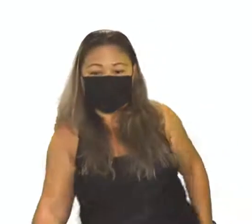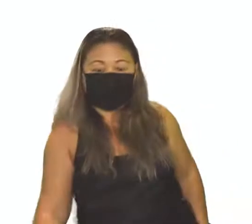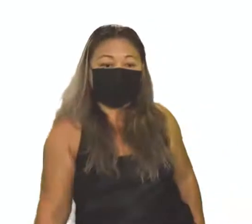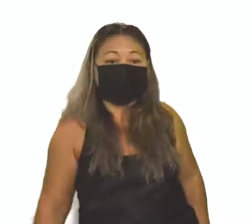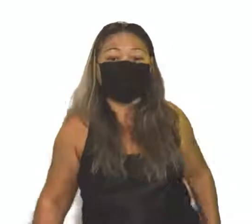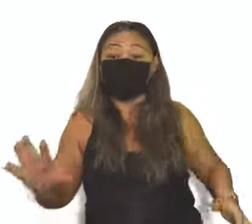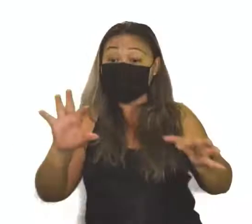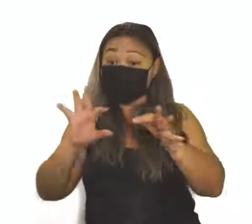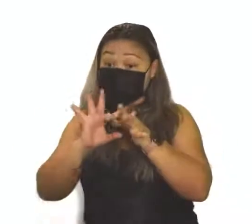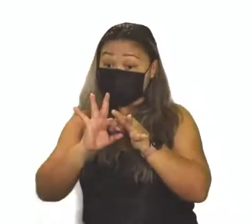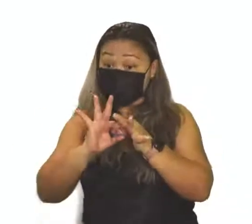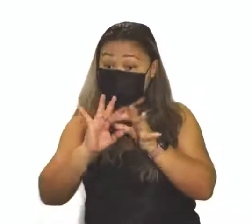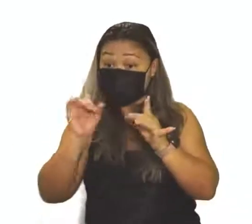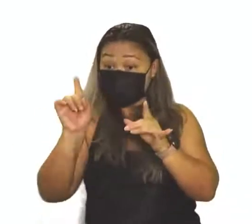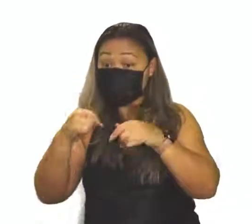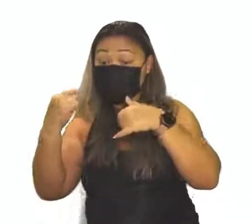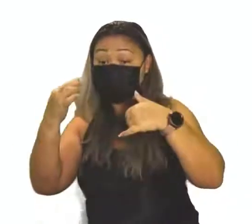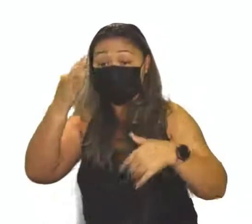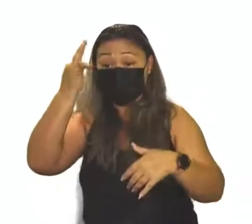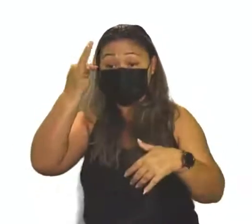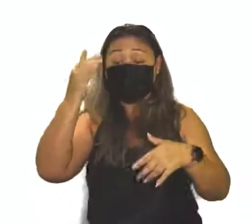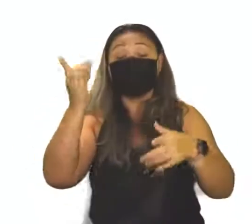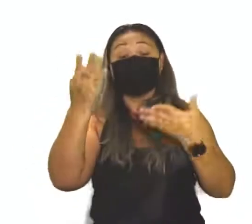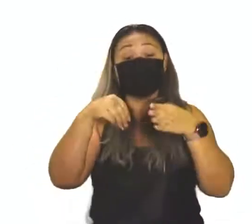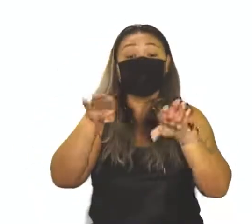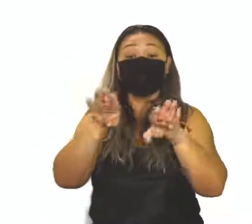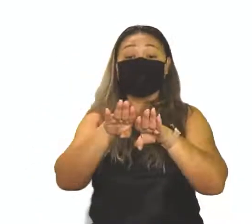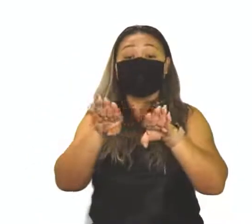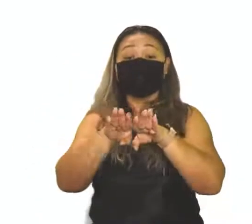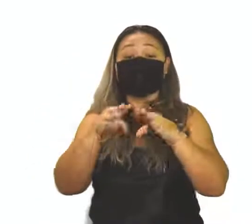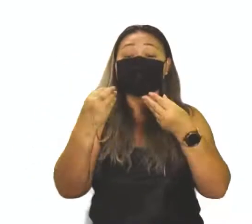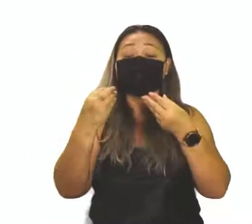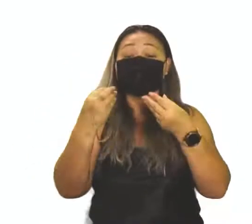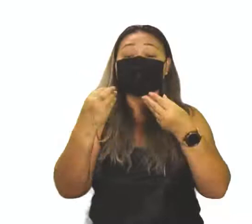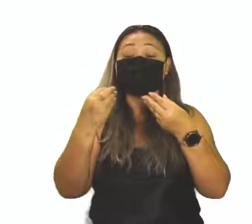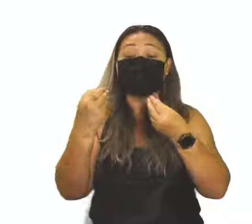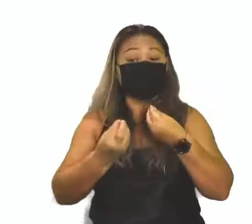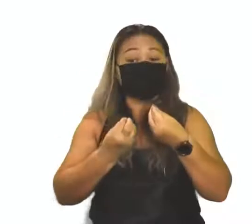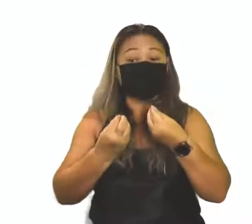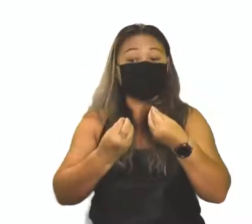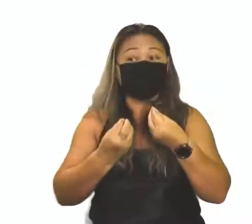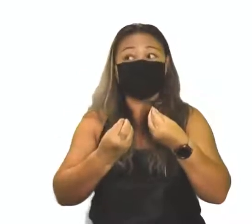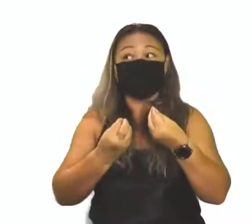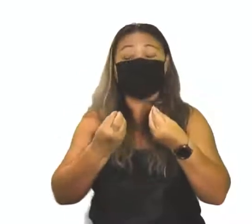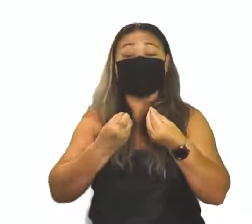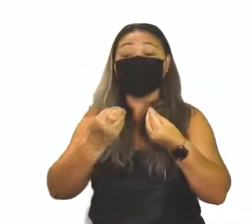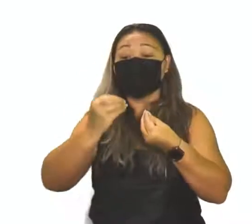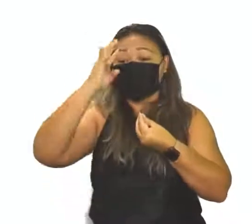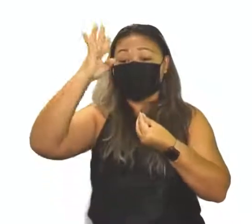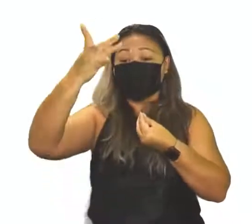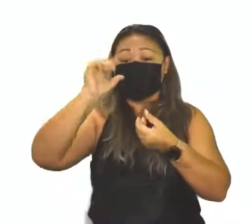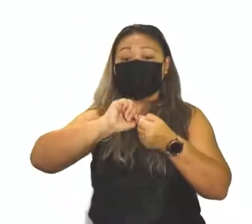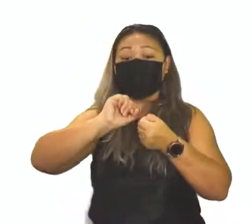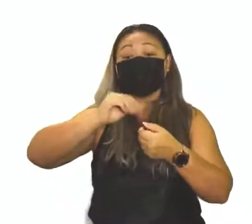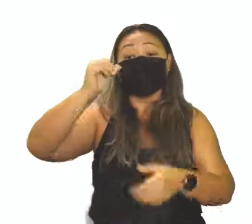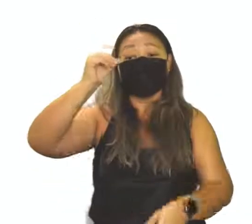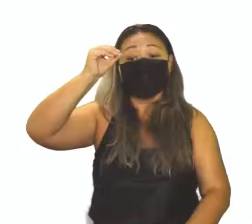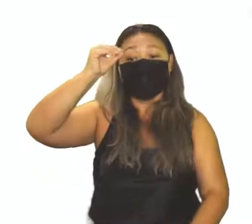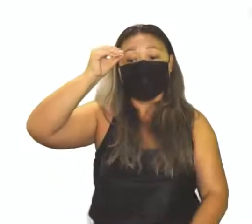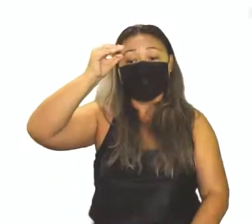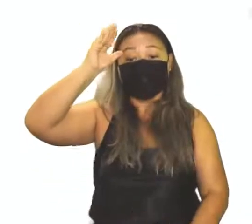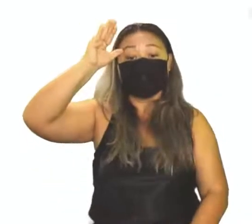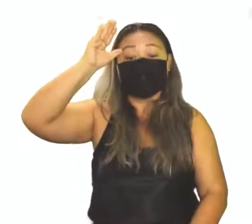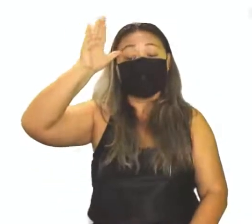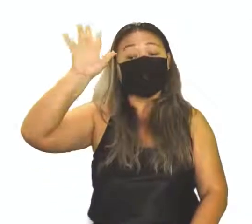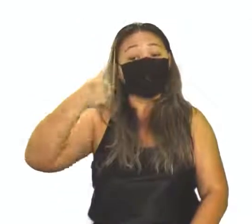que envolve a filosofia. Também ela é conhecida como teoria do conhecimento. Muitos filósofos falam